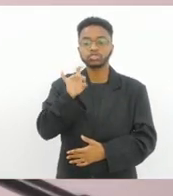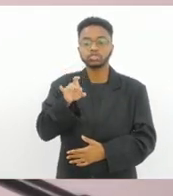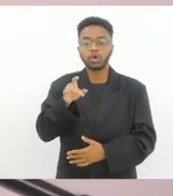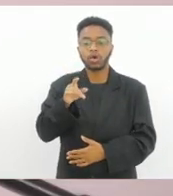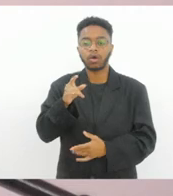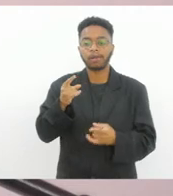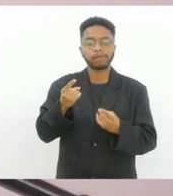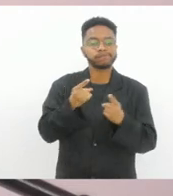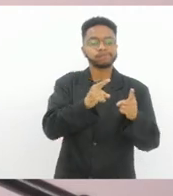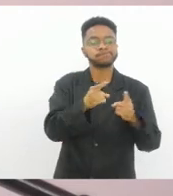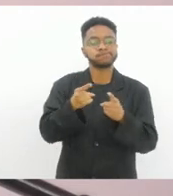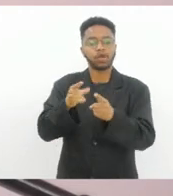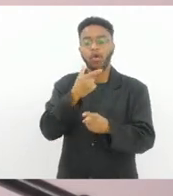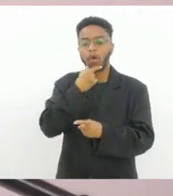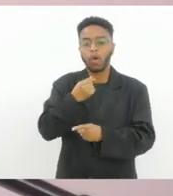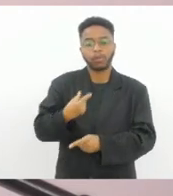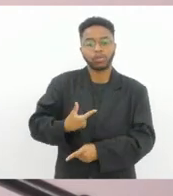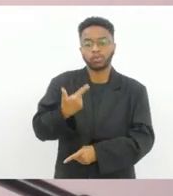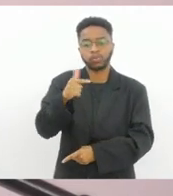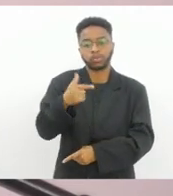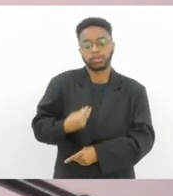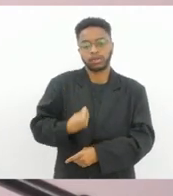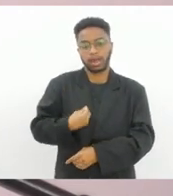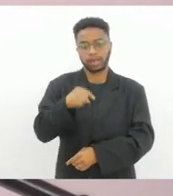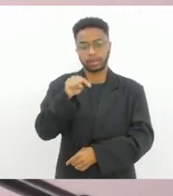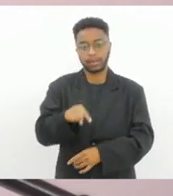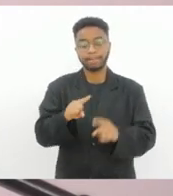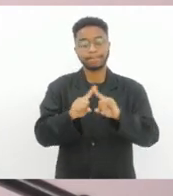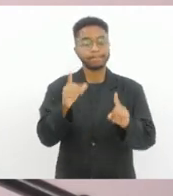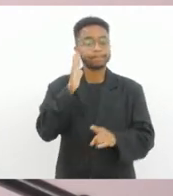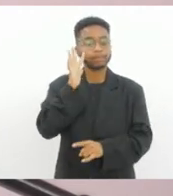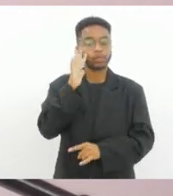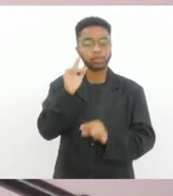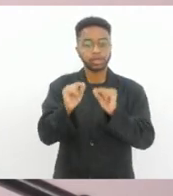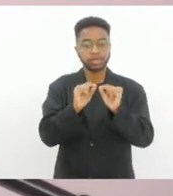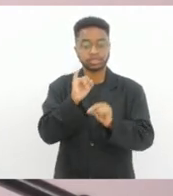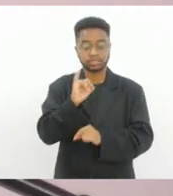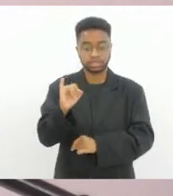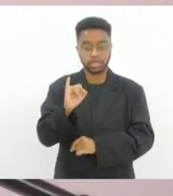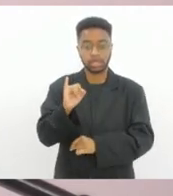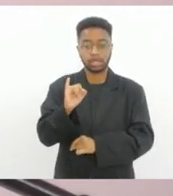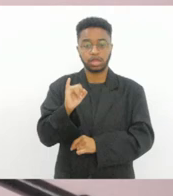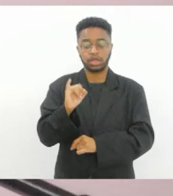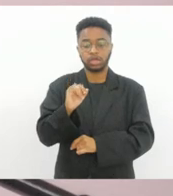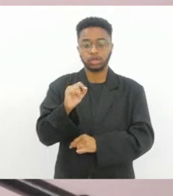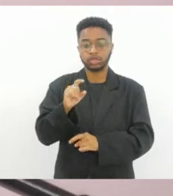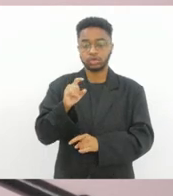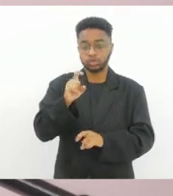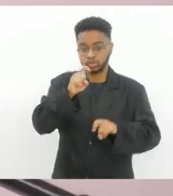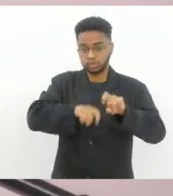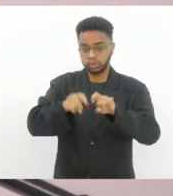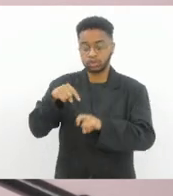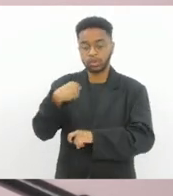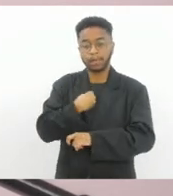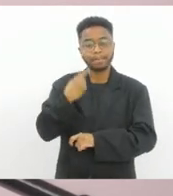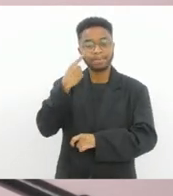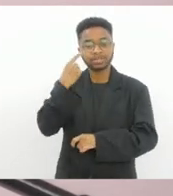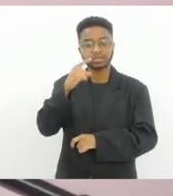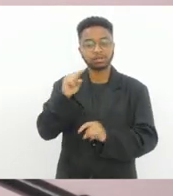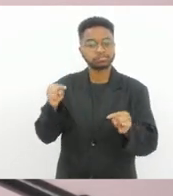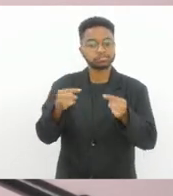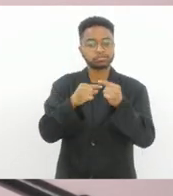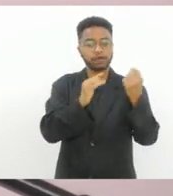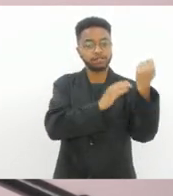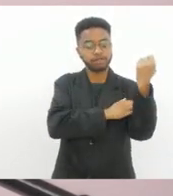que os homens não dão aqui, a gente pensar que o estupro pensado de um modo feminista se complexifica,